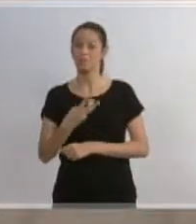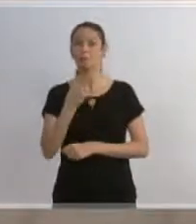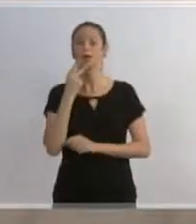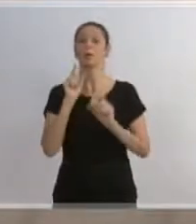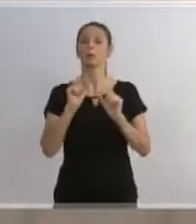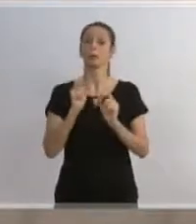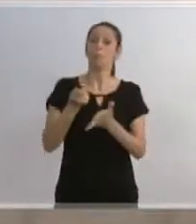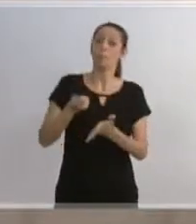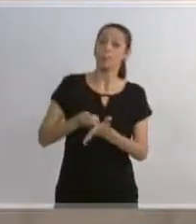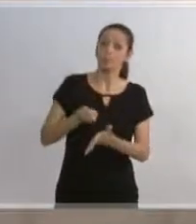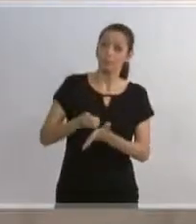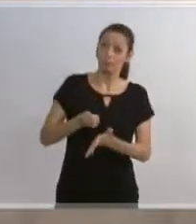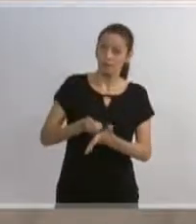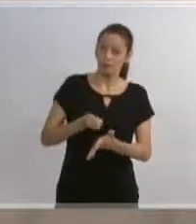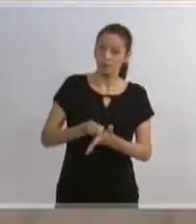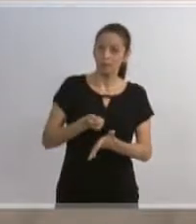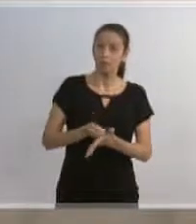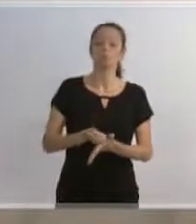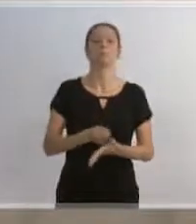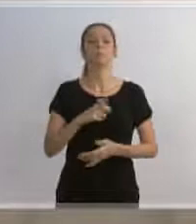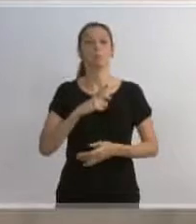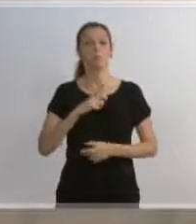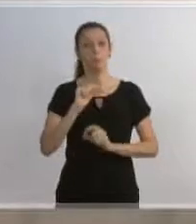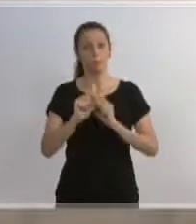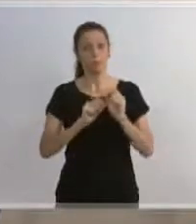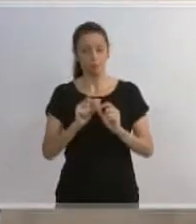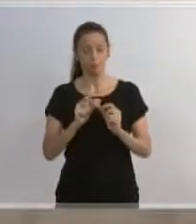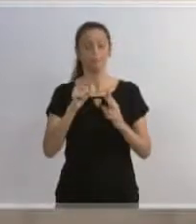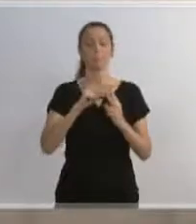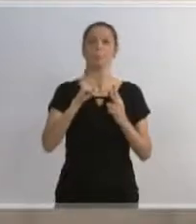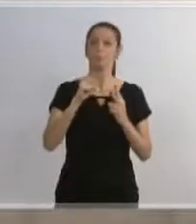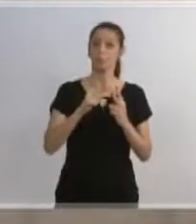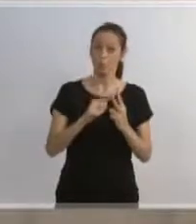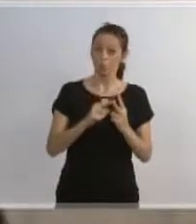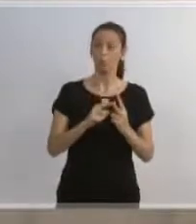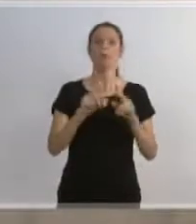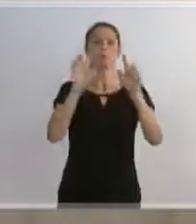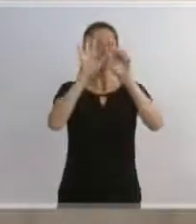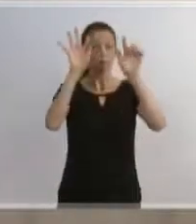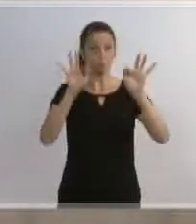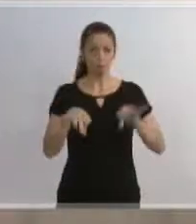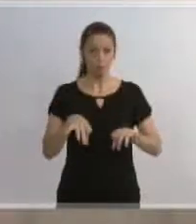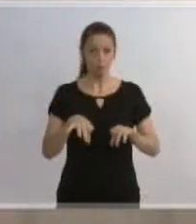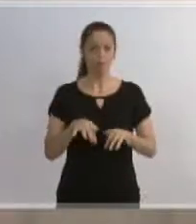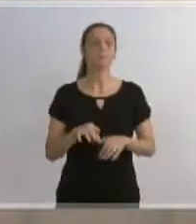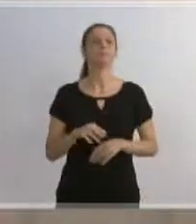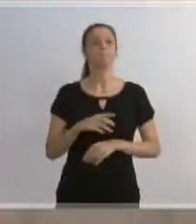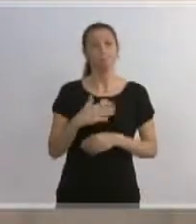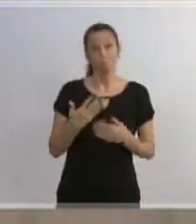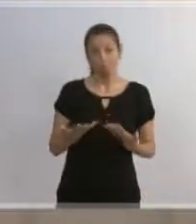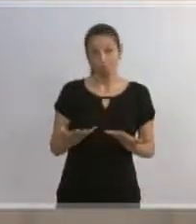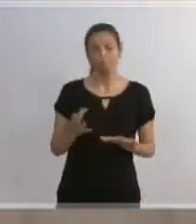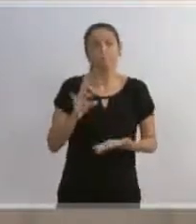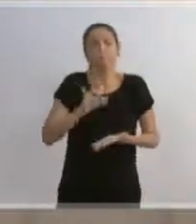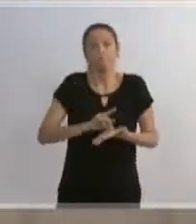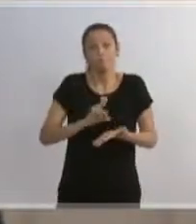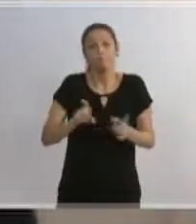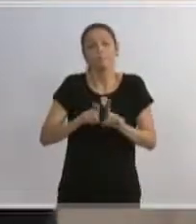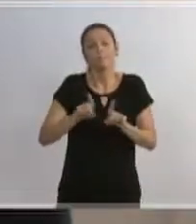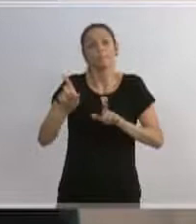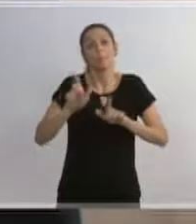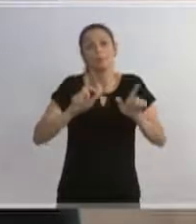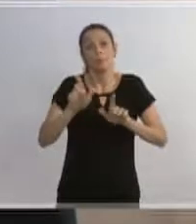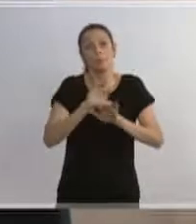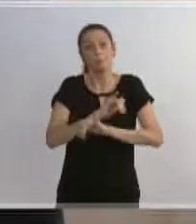a implantação da catraca eletrônica, ter dois funcionários, um cobrador e um motorista. Está bem claro. Aí tem meios de comunicação, com